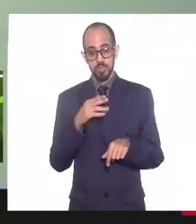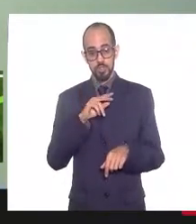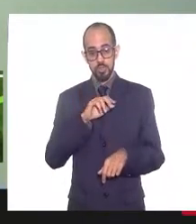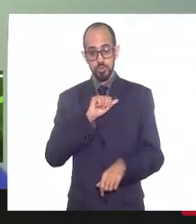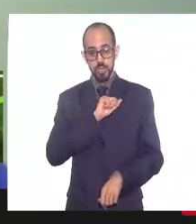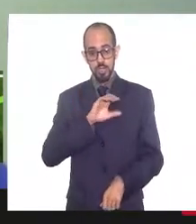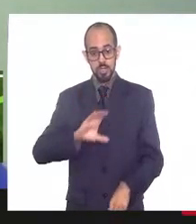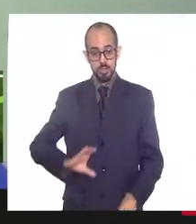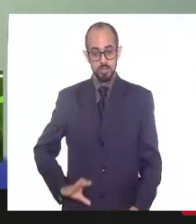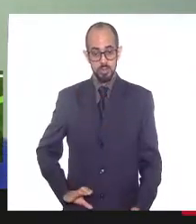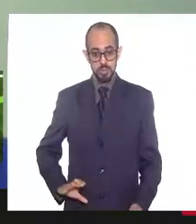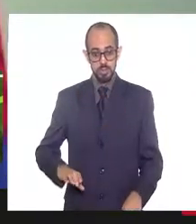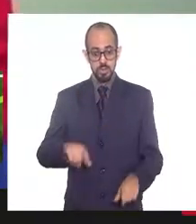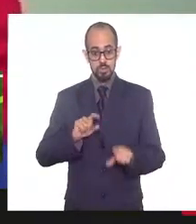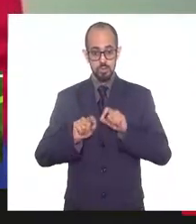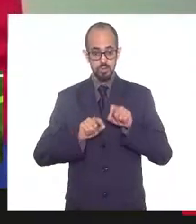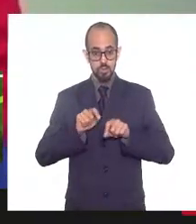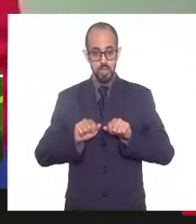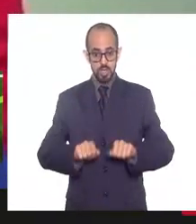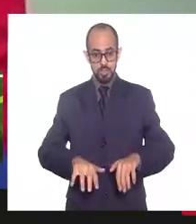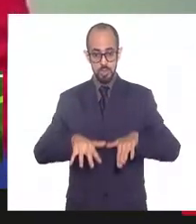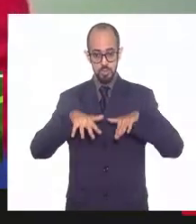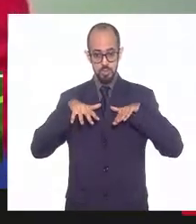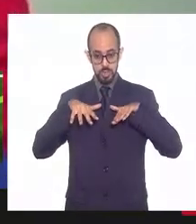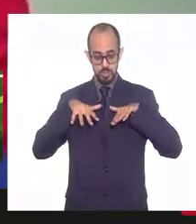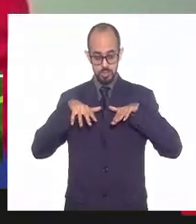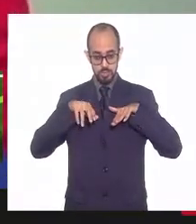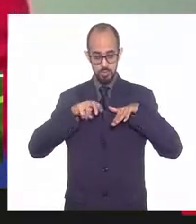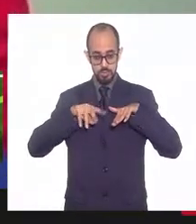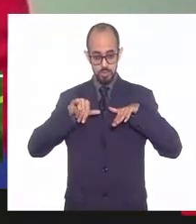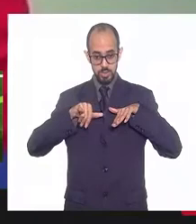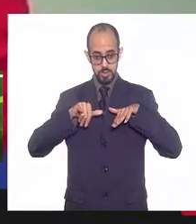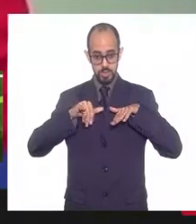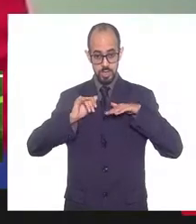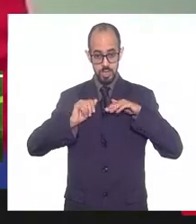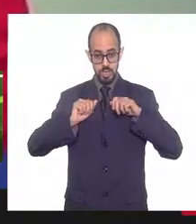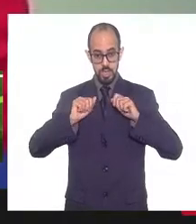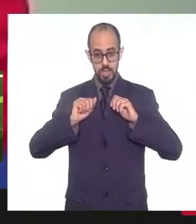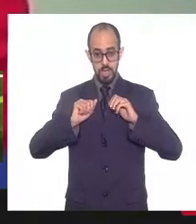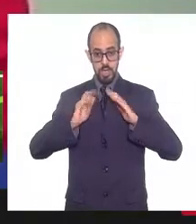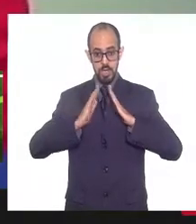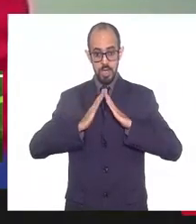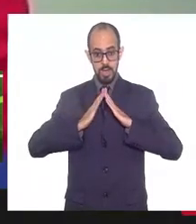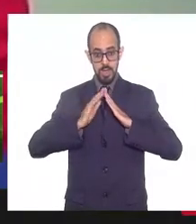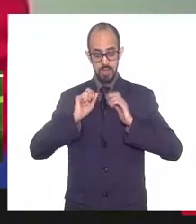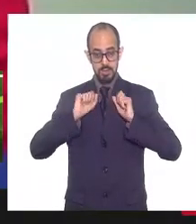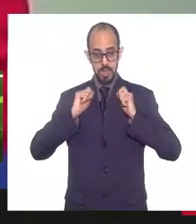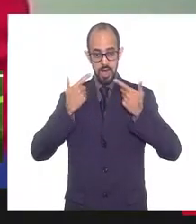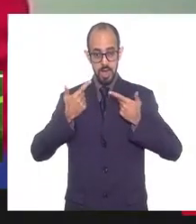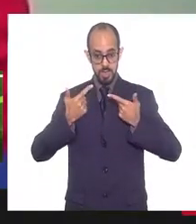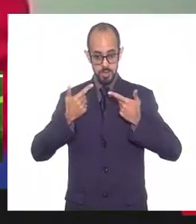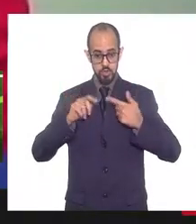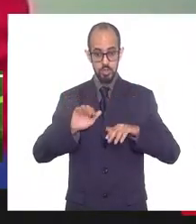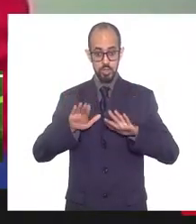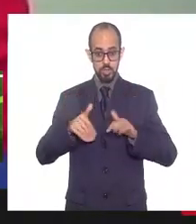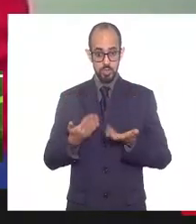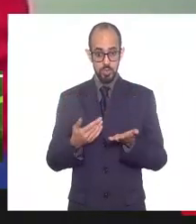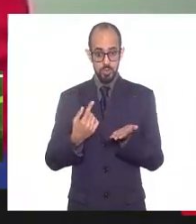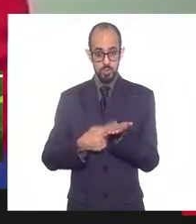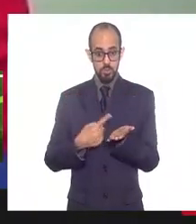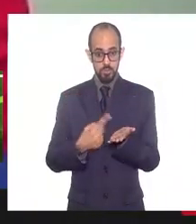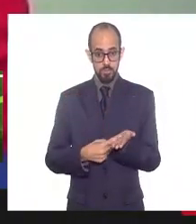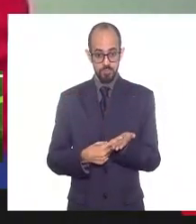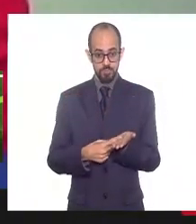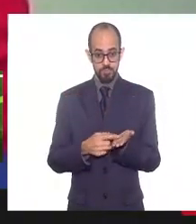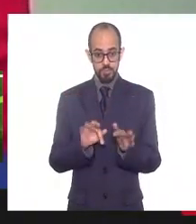André, as audiências serão no plenário do Palácio Tiradentes, né? Então, queria firmar aqui um acordo